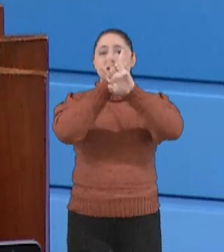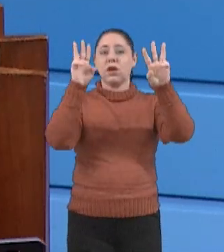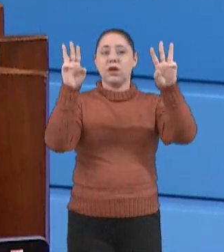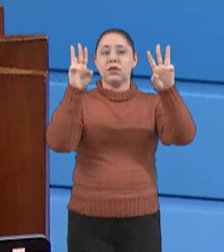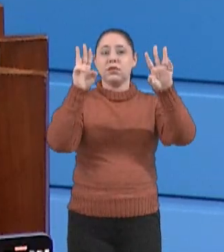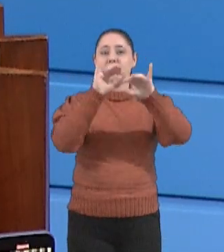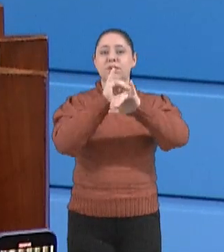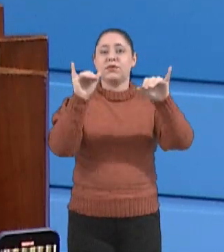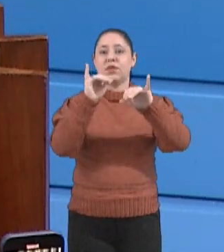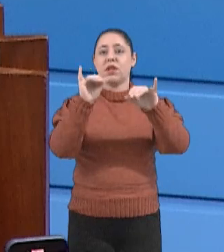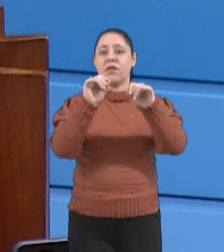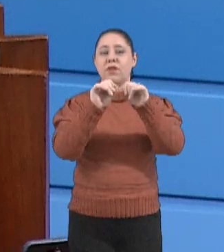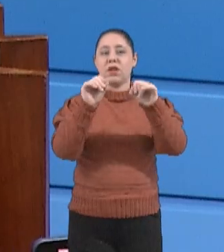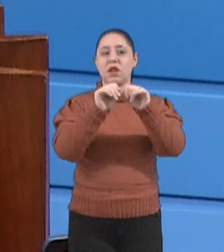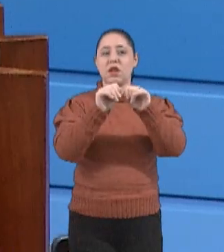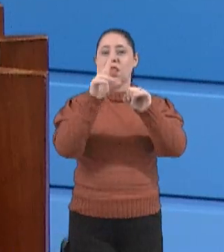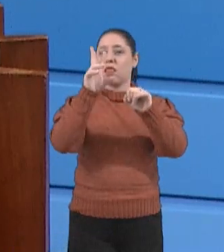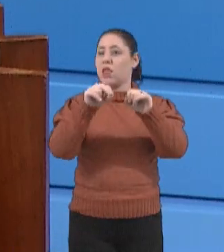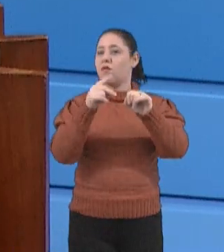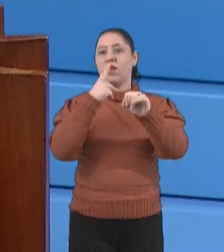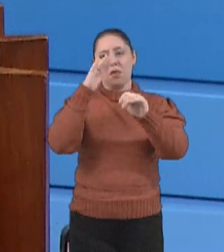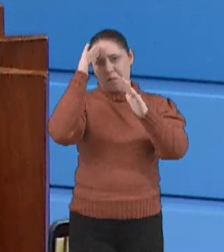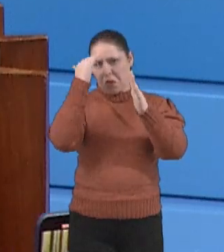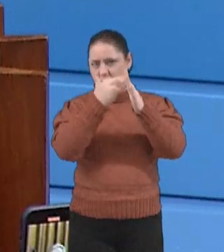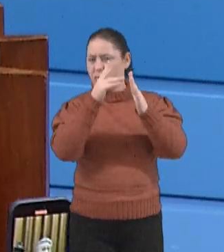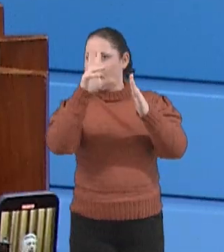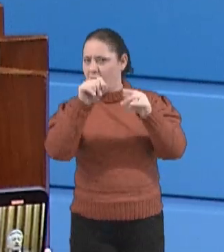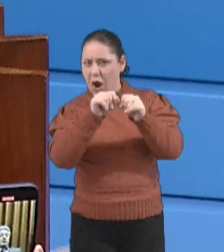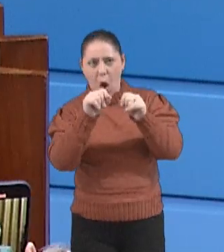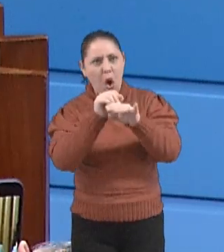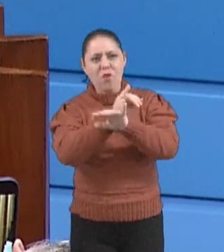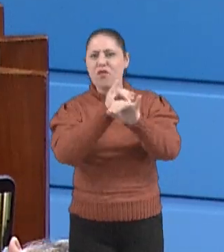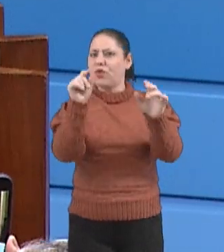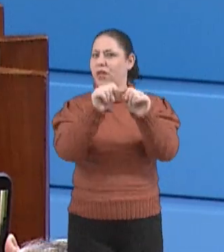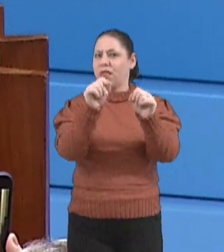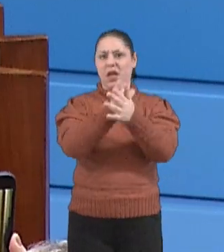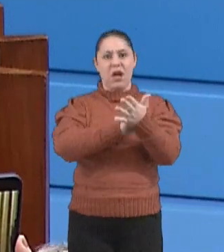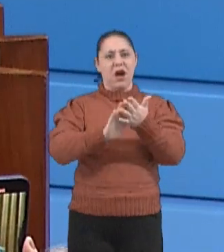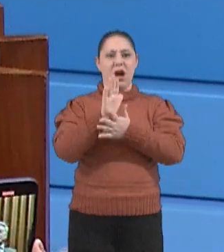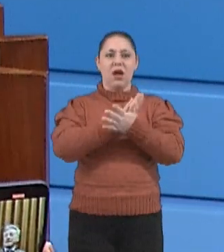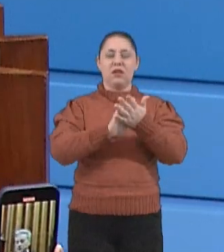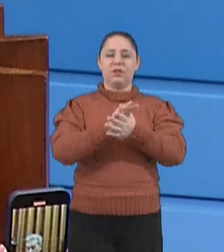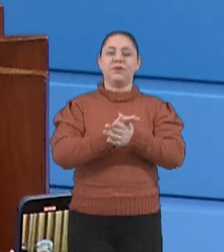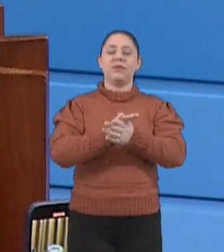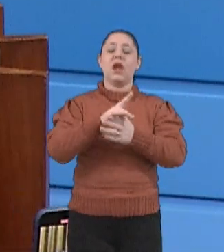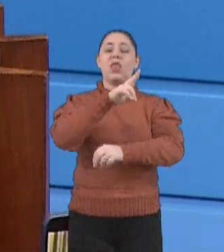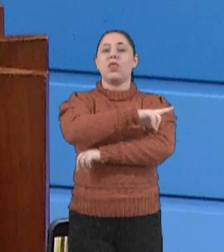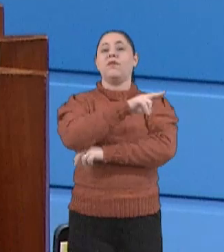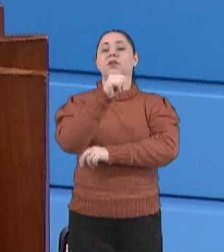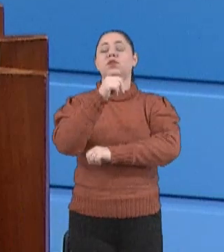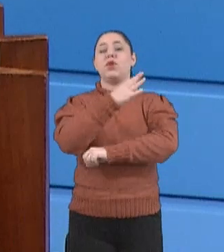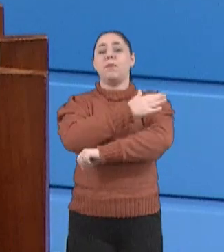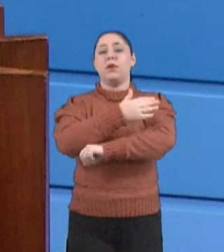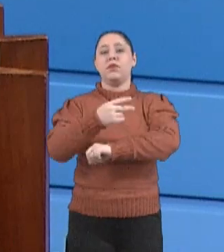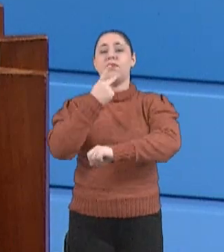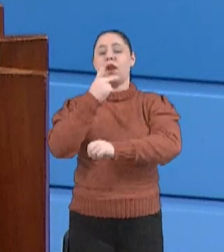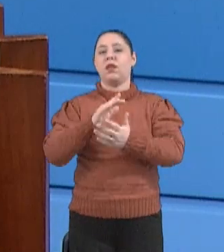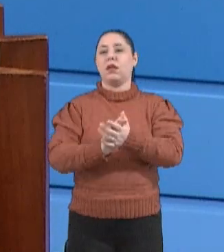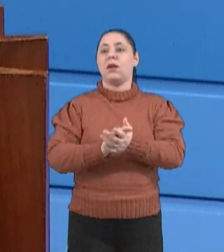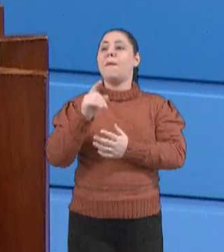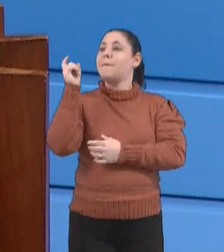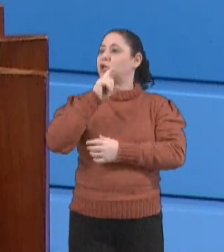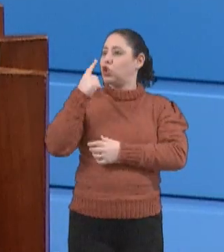lá, distorcendo, ele não reconhece que publicou a matéria, ele coloca lá o site de Nova Andradina e o de Bataguaçu